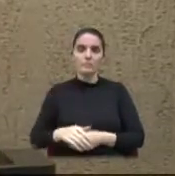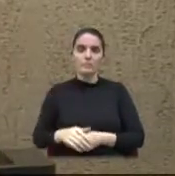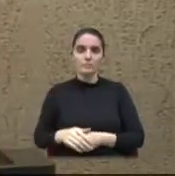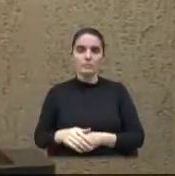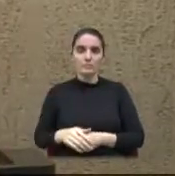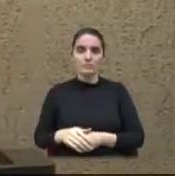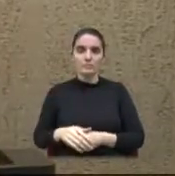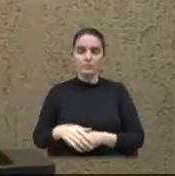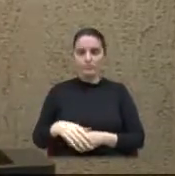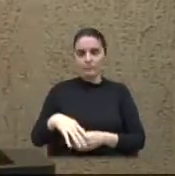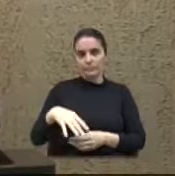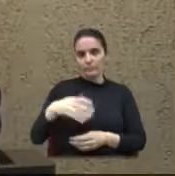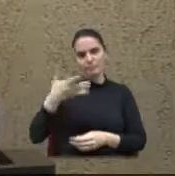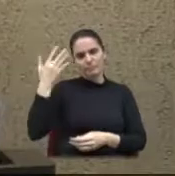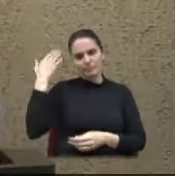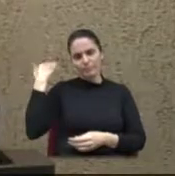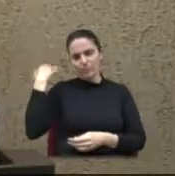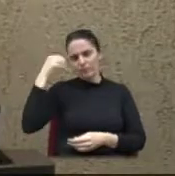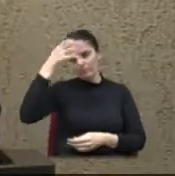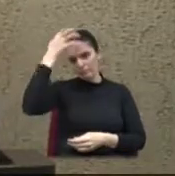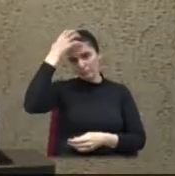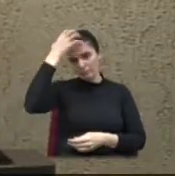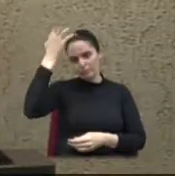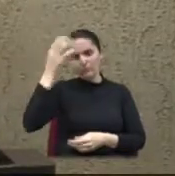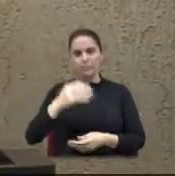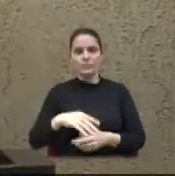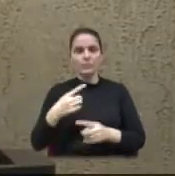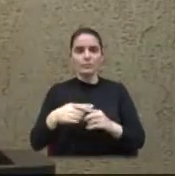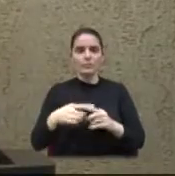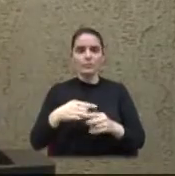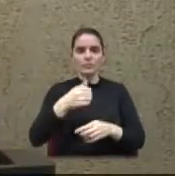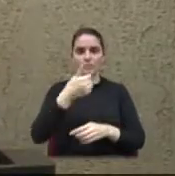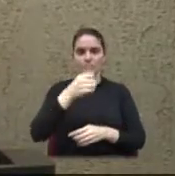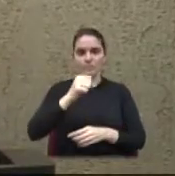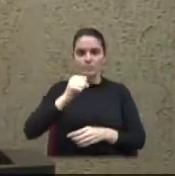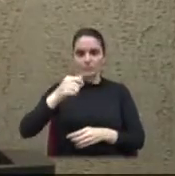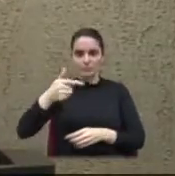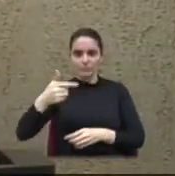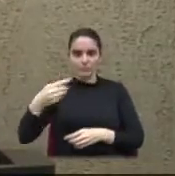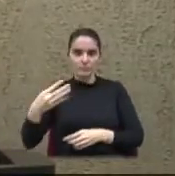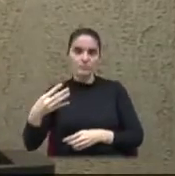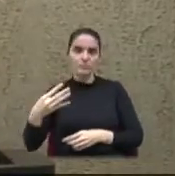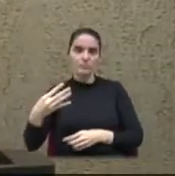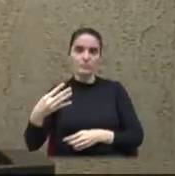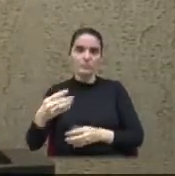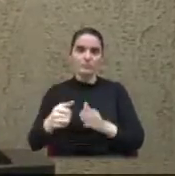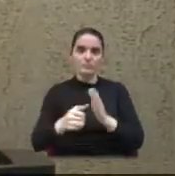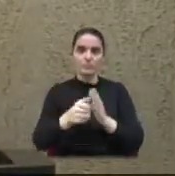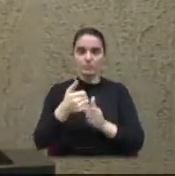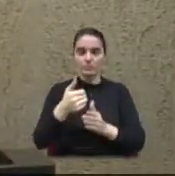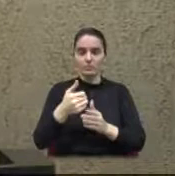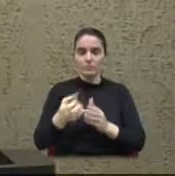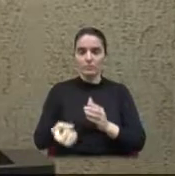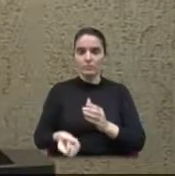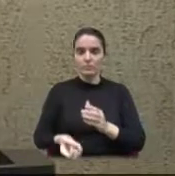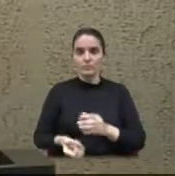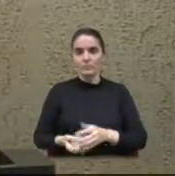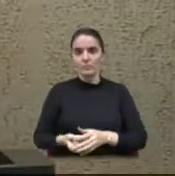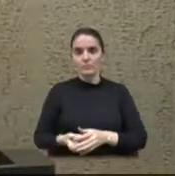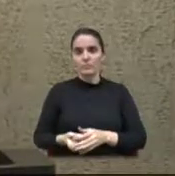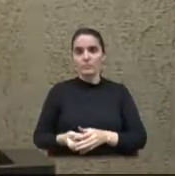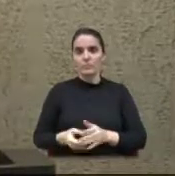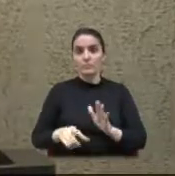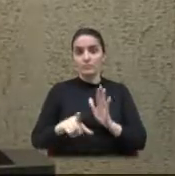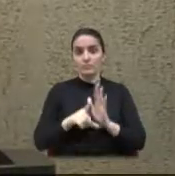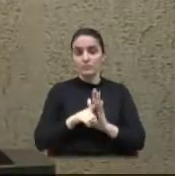Dom Pedro I. Isso porque em 1824 foi redigida a primeira Constituição